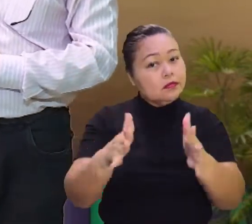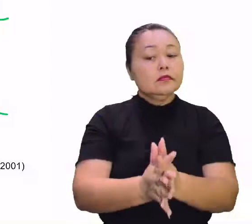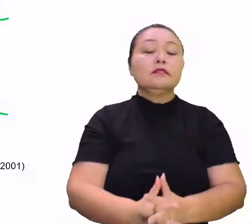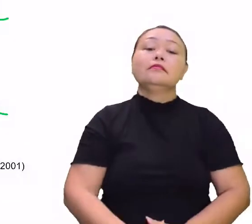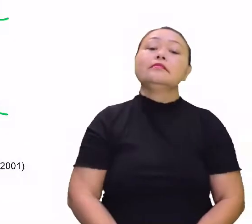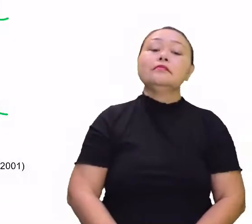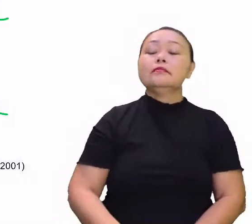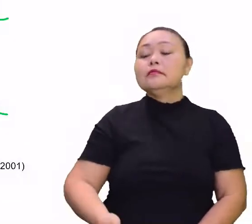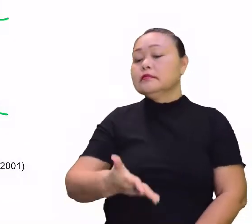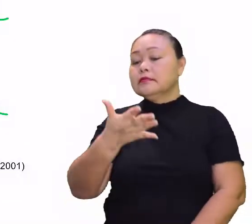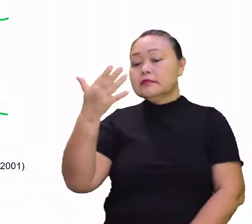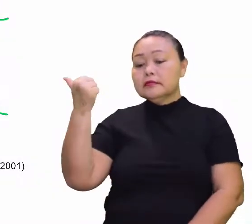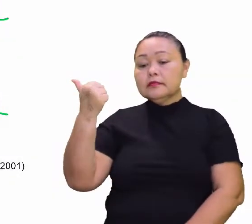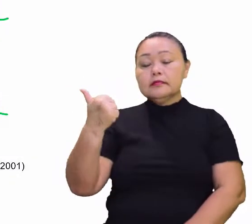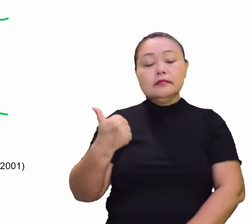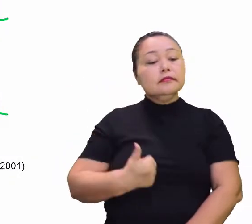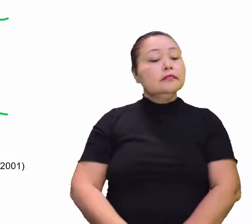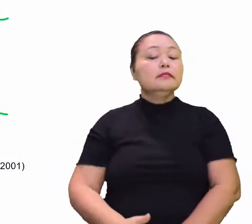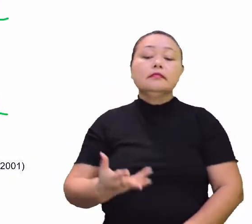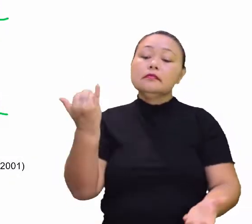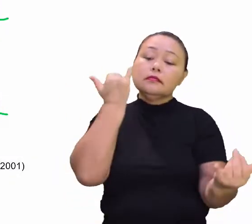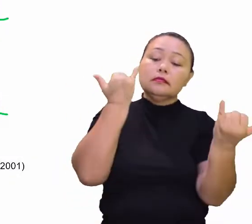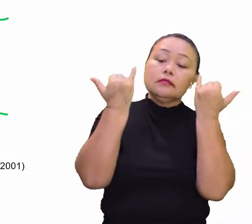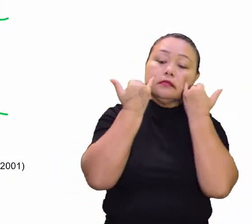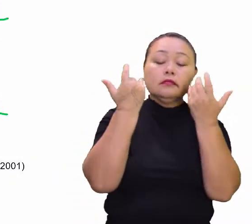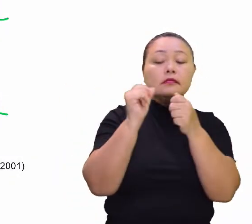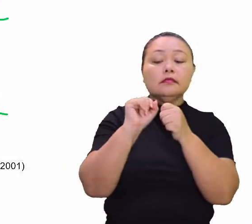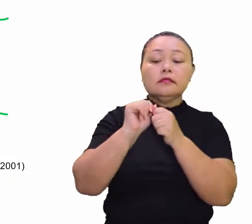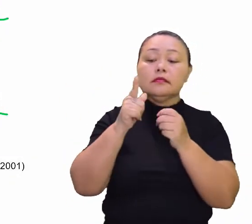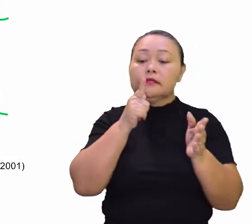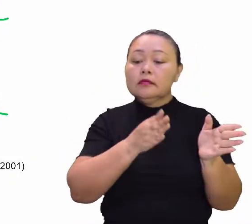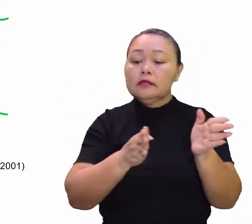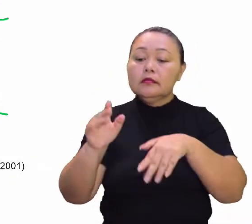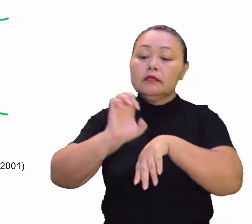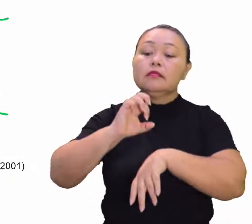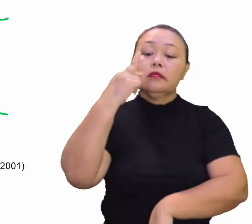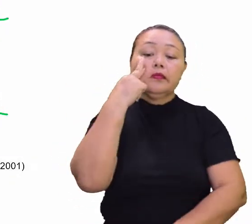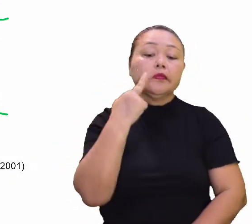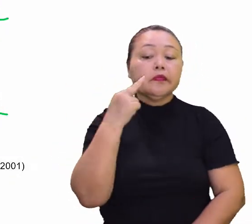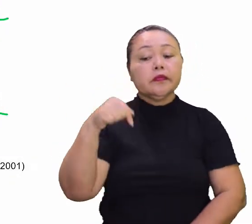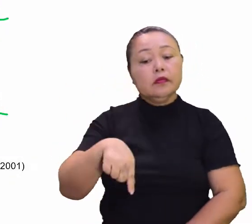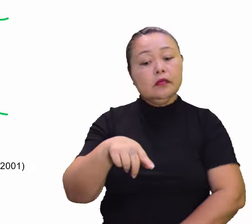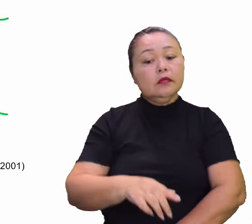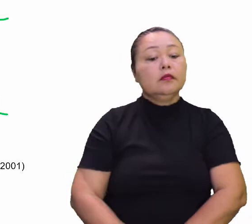lá? Vamos lá, galera. Mais informações sobre hidrografia do estado de Rondônia.